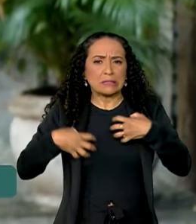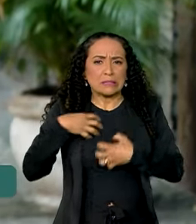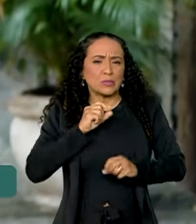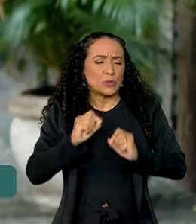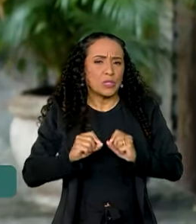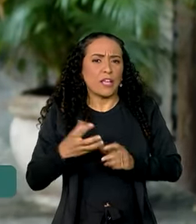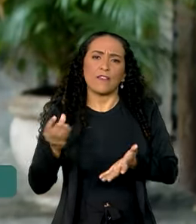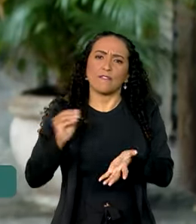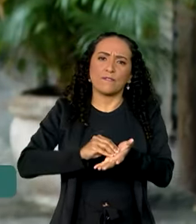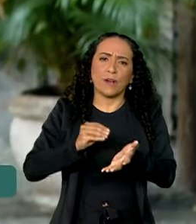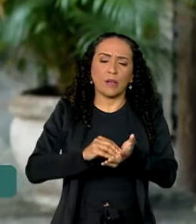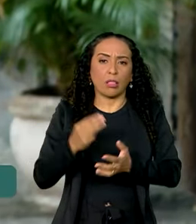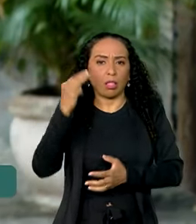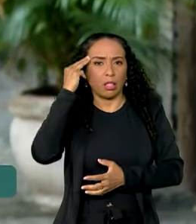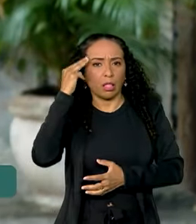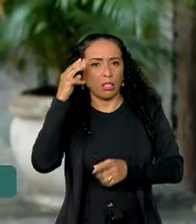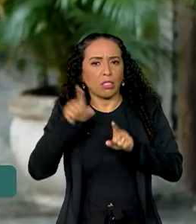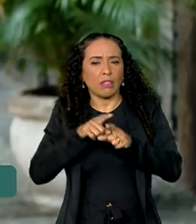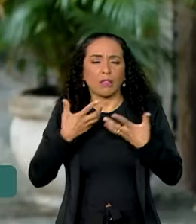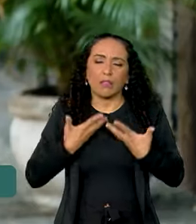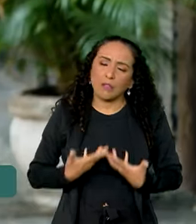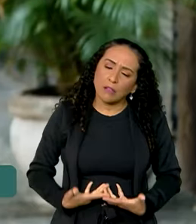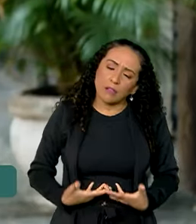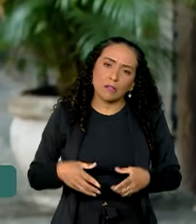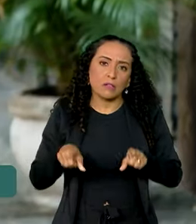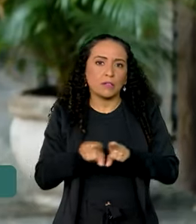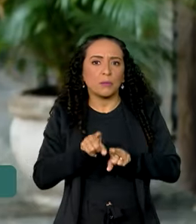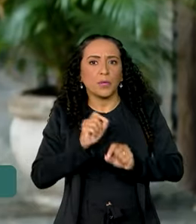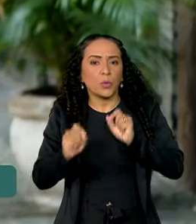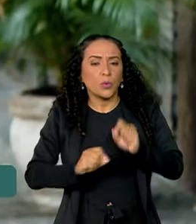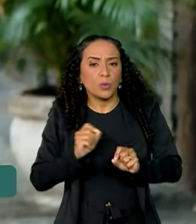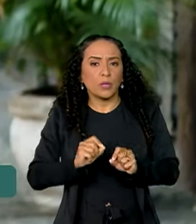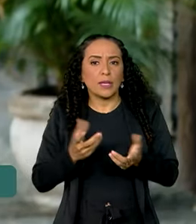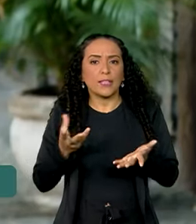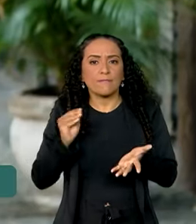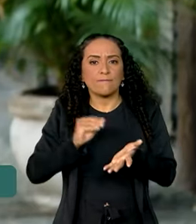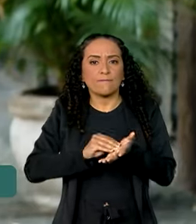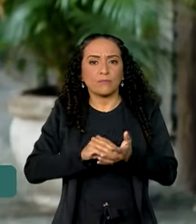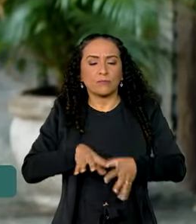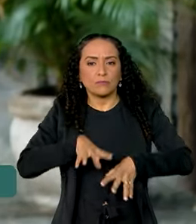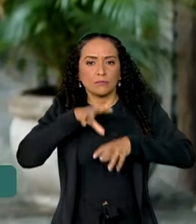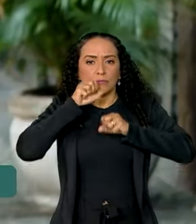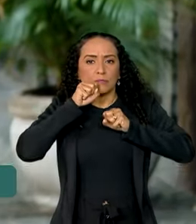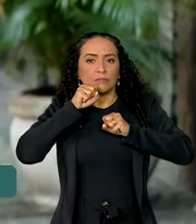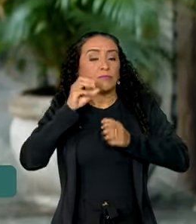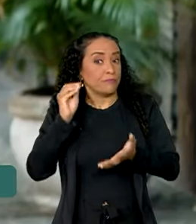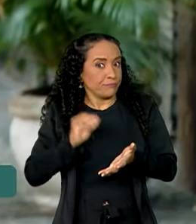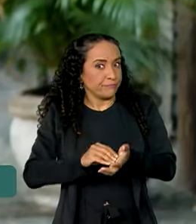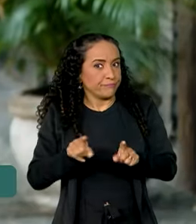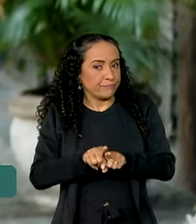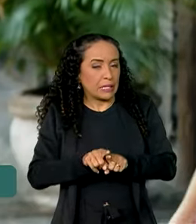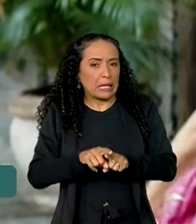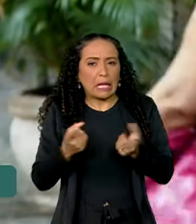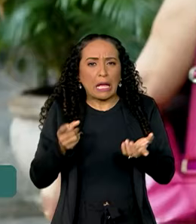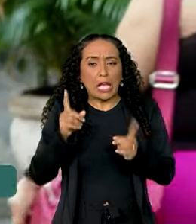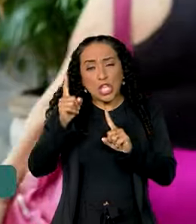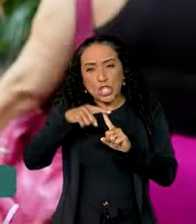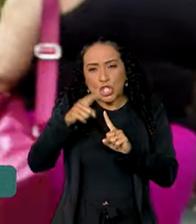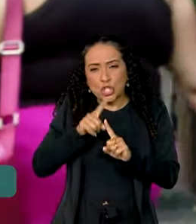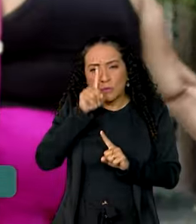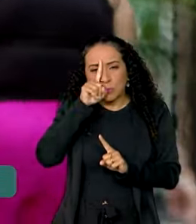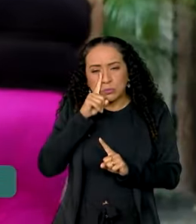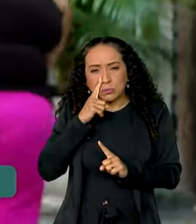como a falta de memória o cansaço Extremo e até mesmo a falta de ar esse tipo de anemia ele